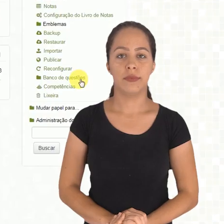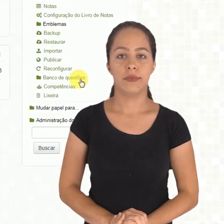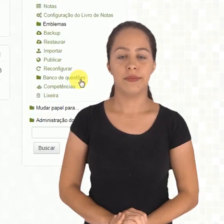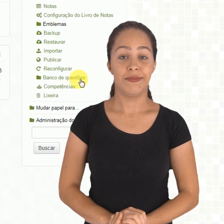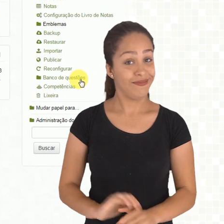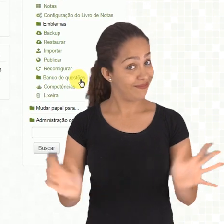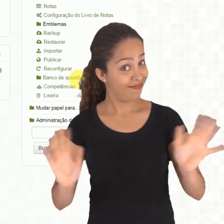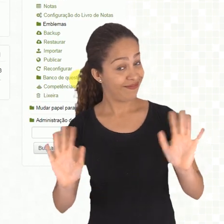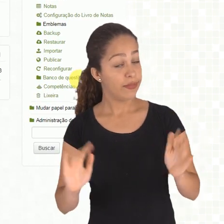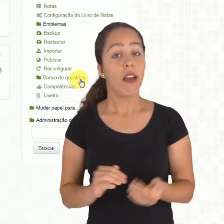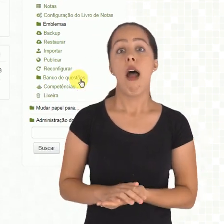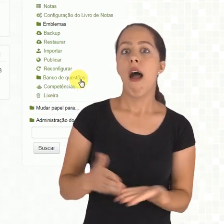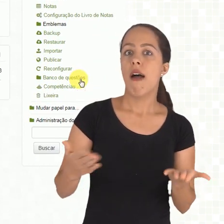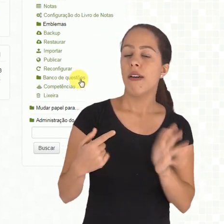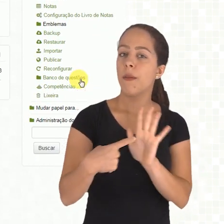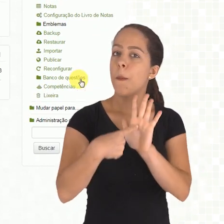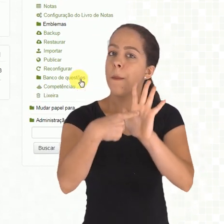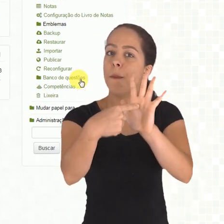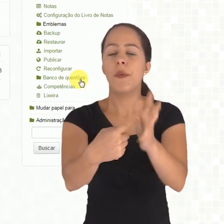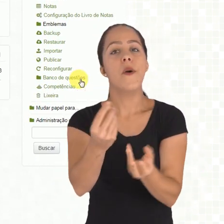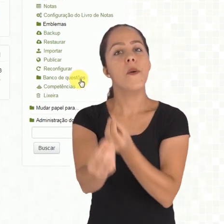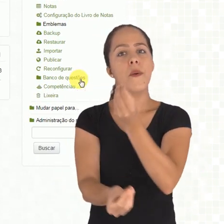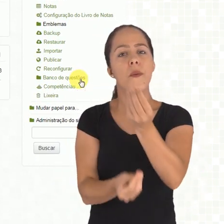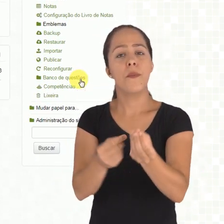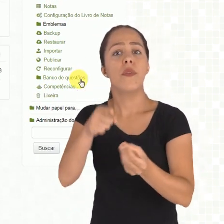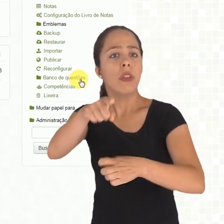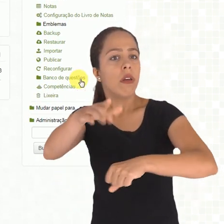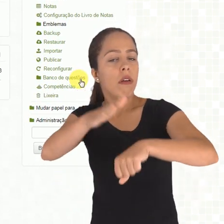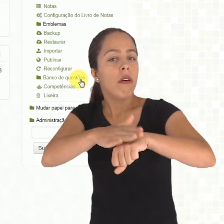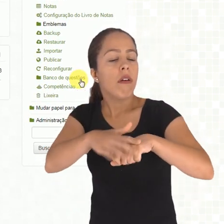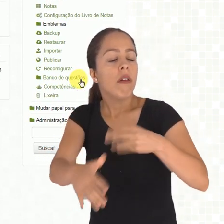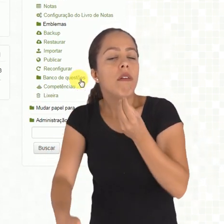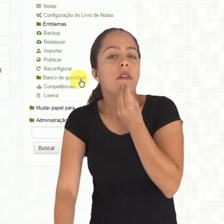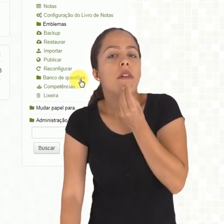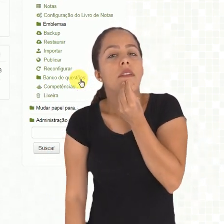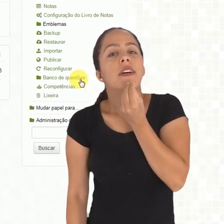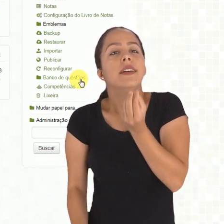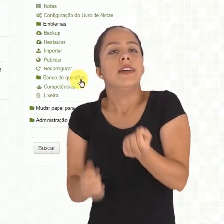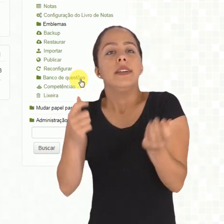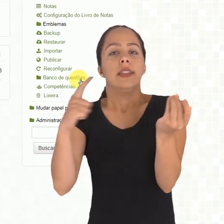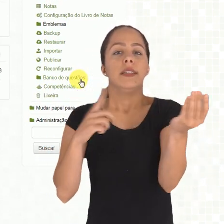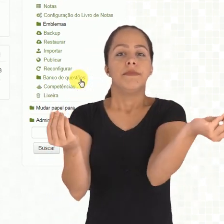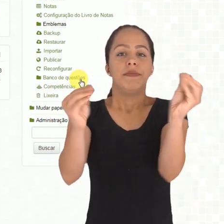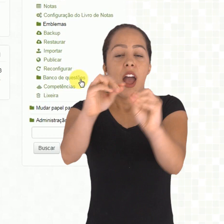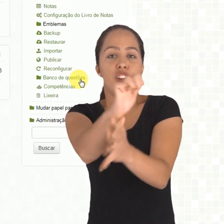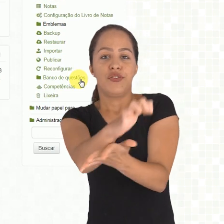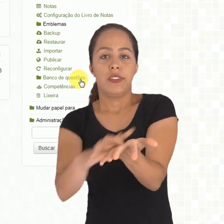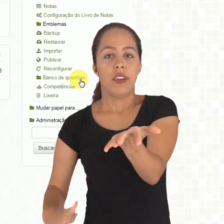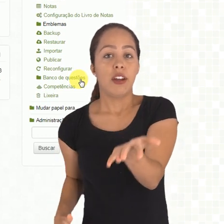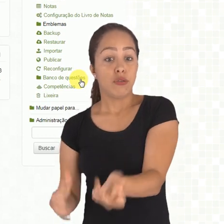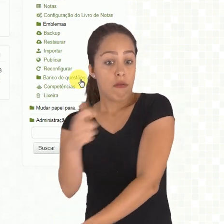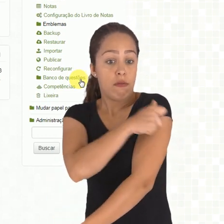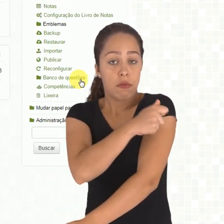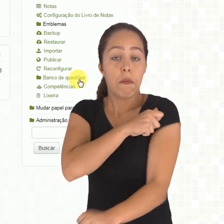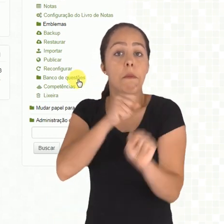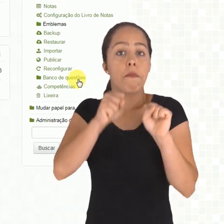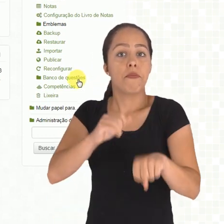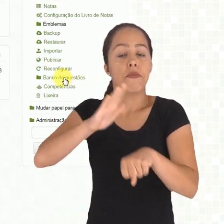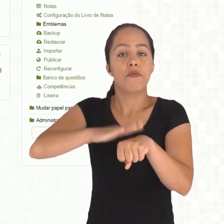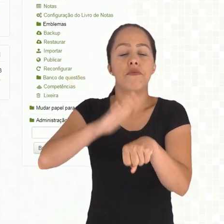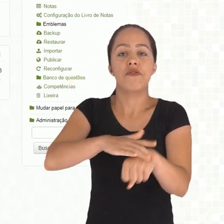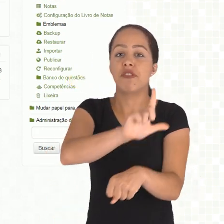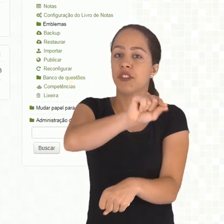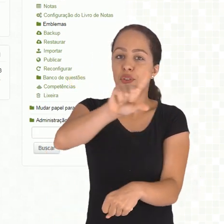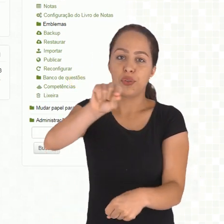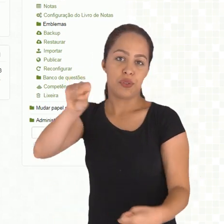eu quero te mostrar como você faz pra analisar a actividade week realizada pelos alunos no